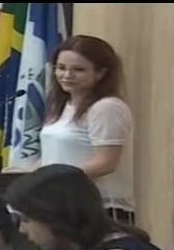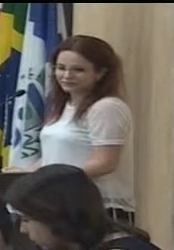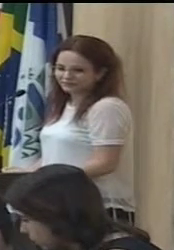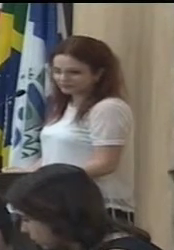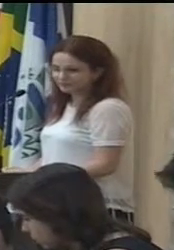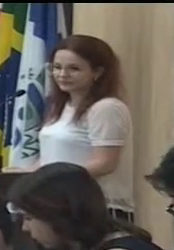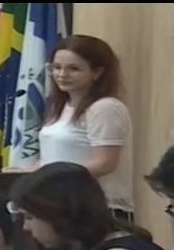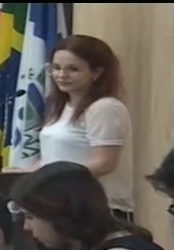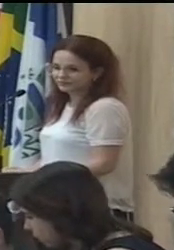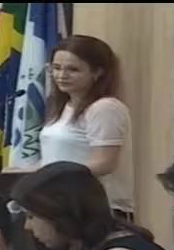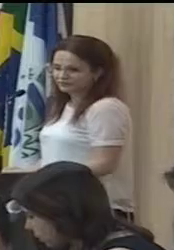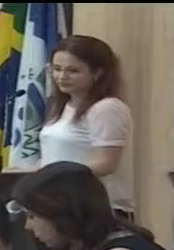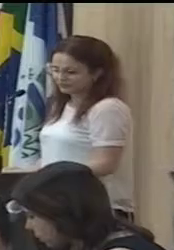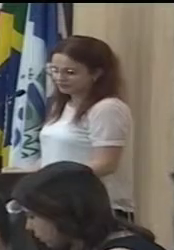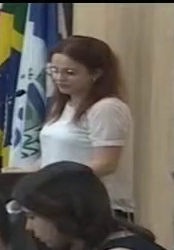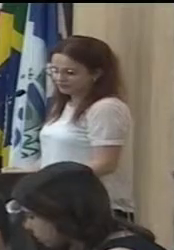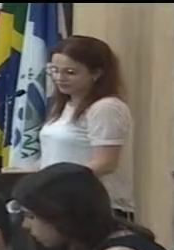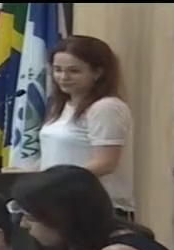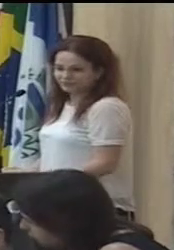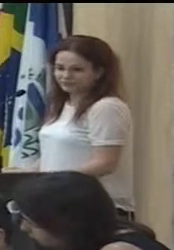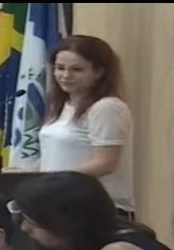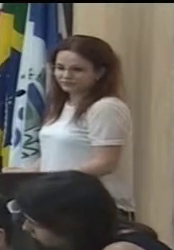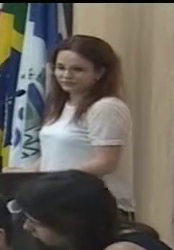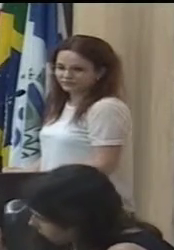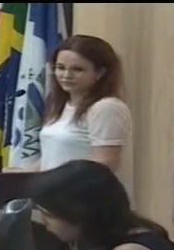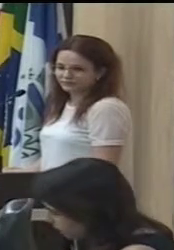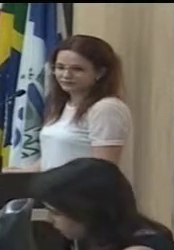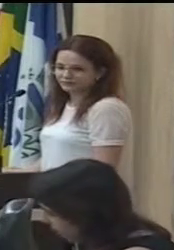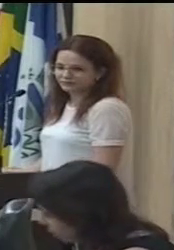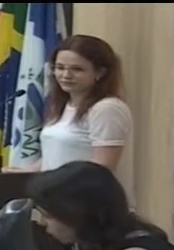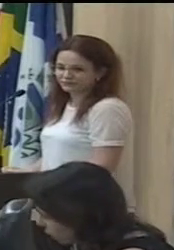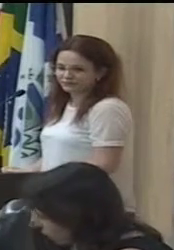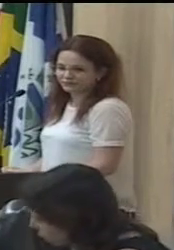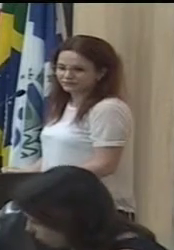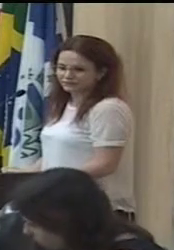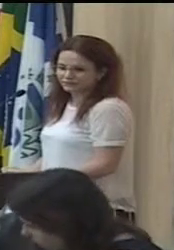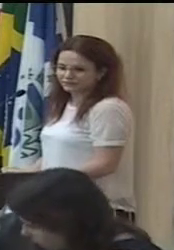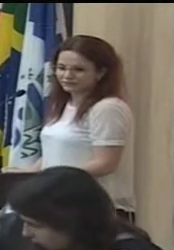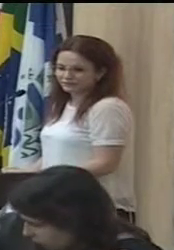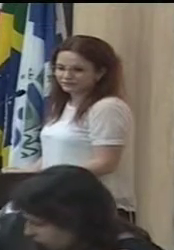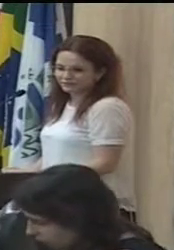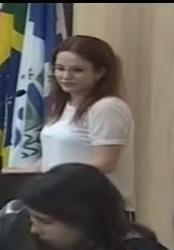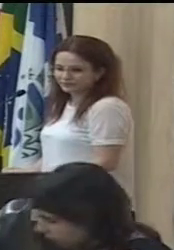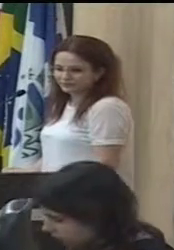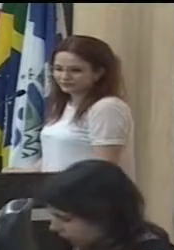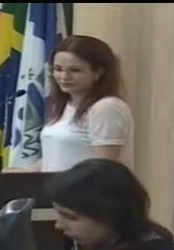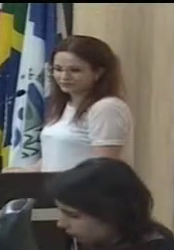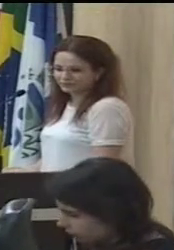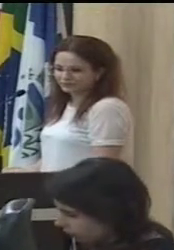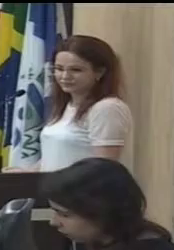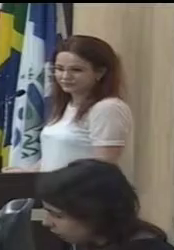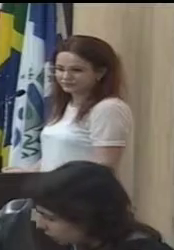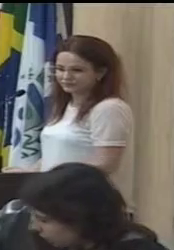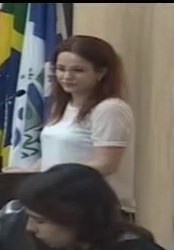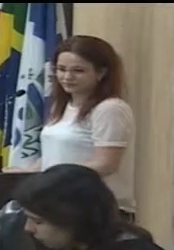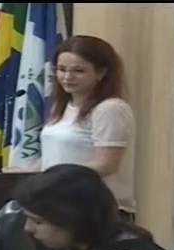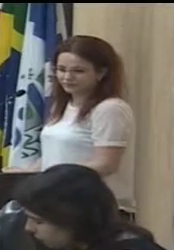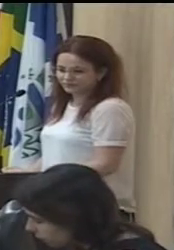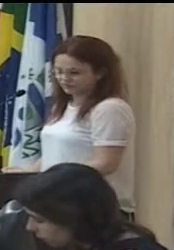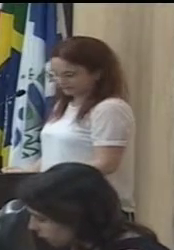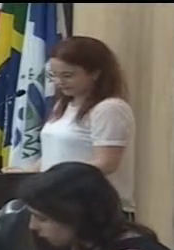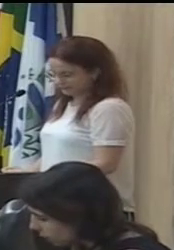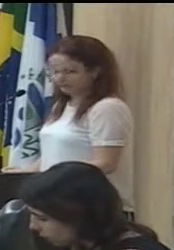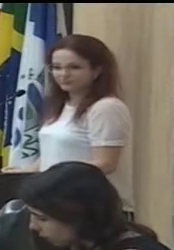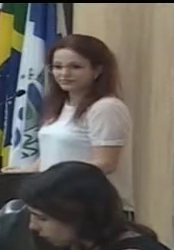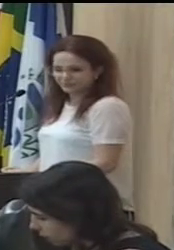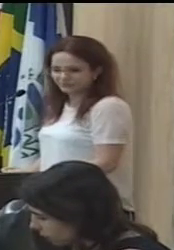sua fala e pelos conceitos que emitir, e deverá usar a palavra respeitando os vereadores aqui presentes, bem como a população que